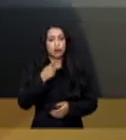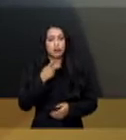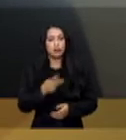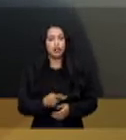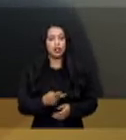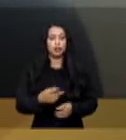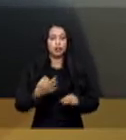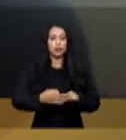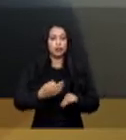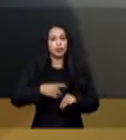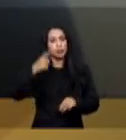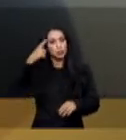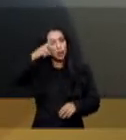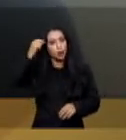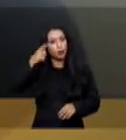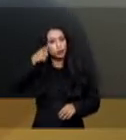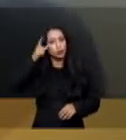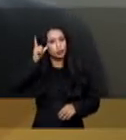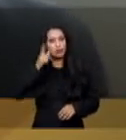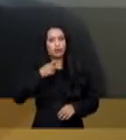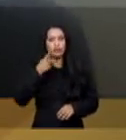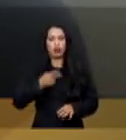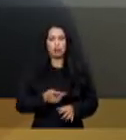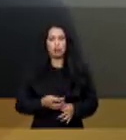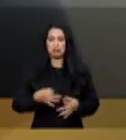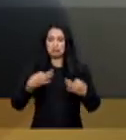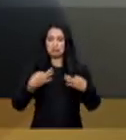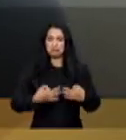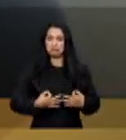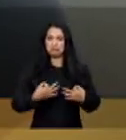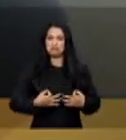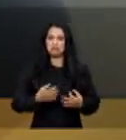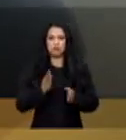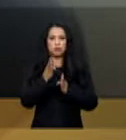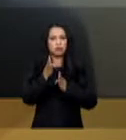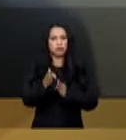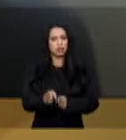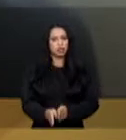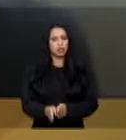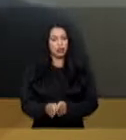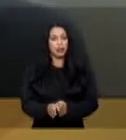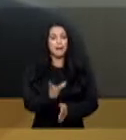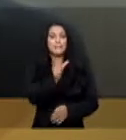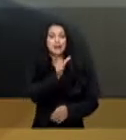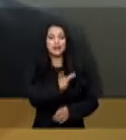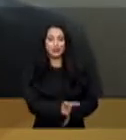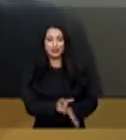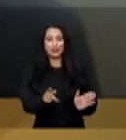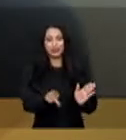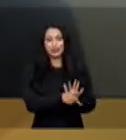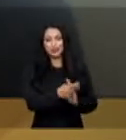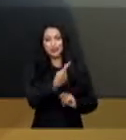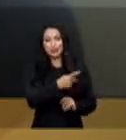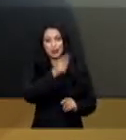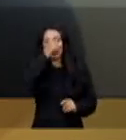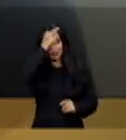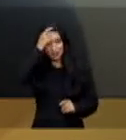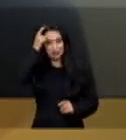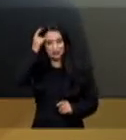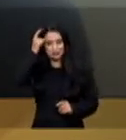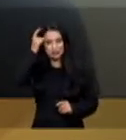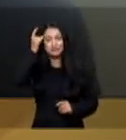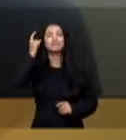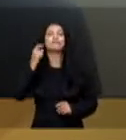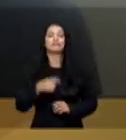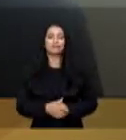ontem, que distinguiu elegância e fidalguia como traços da personalidade. E, de fato, essa